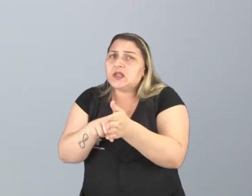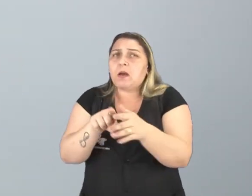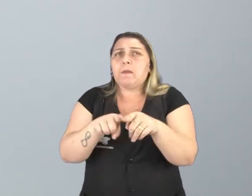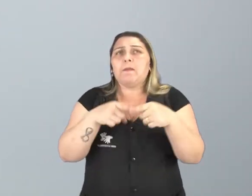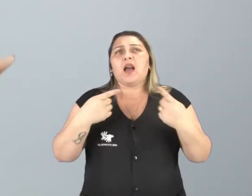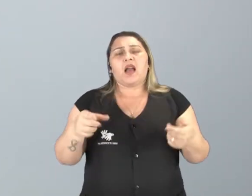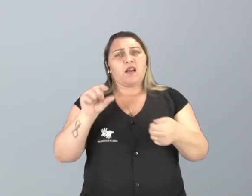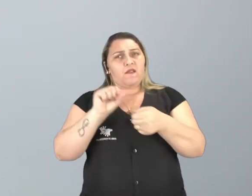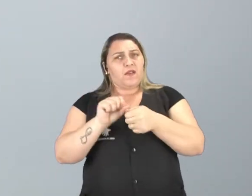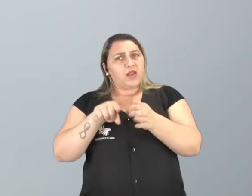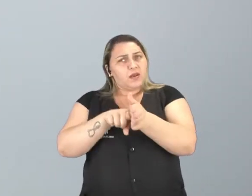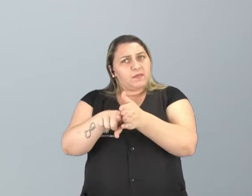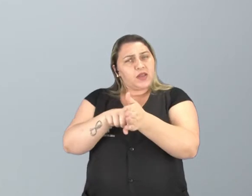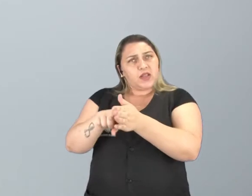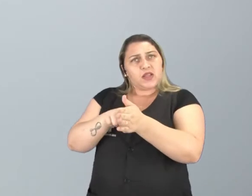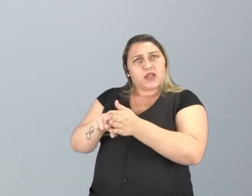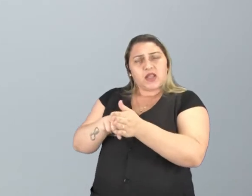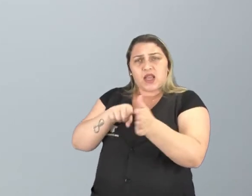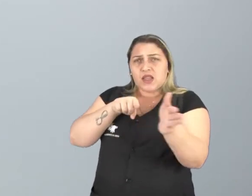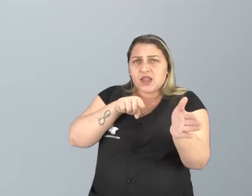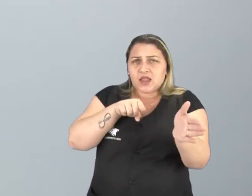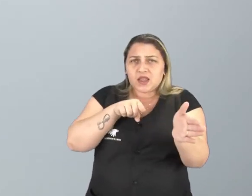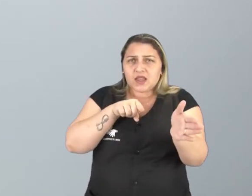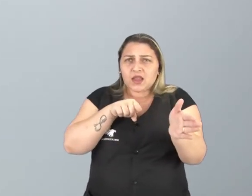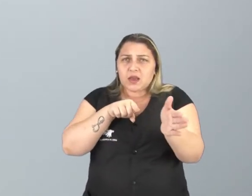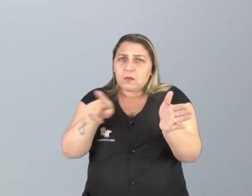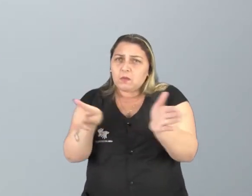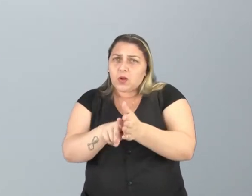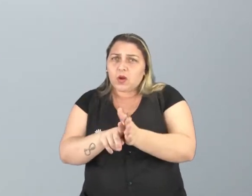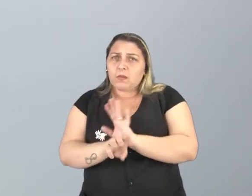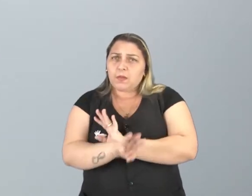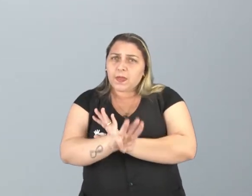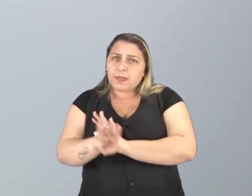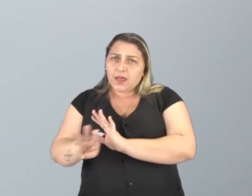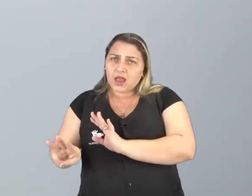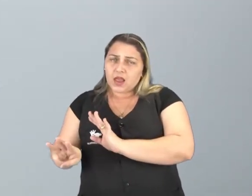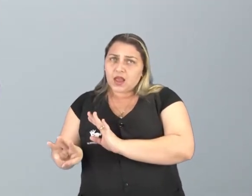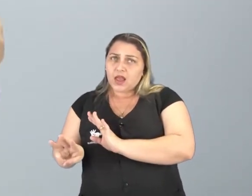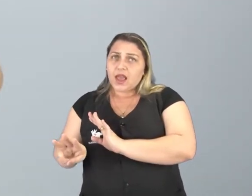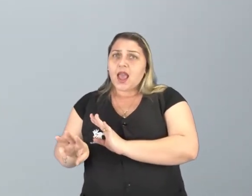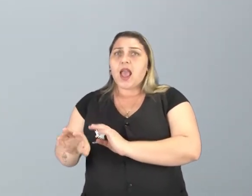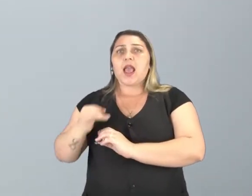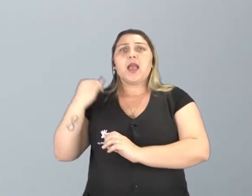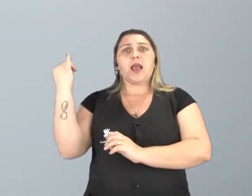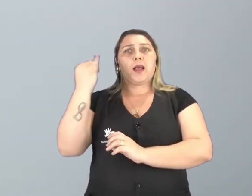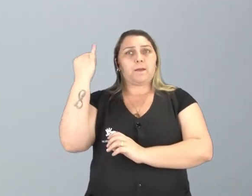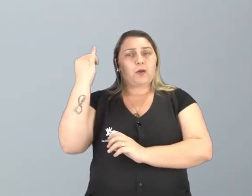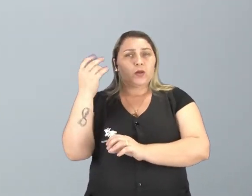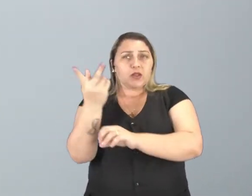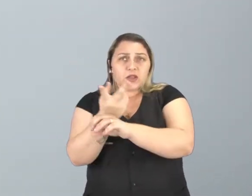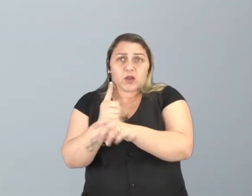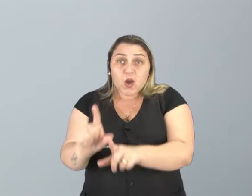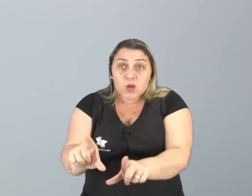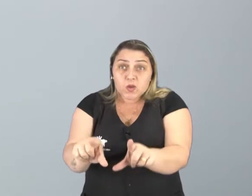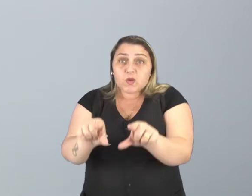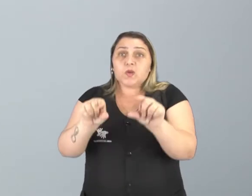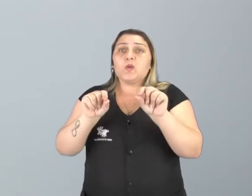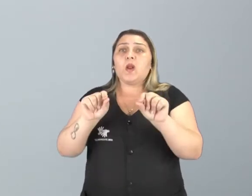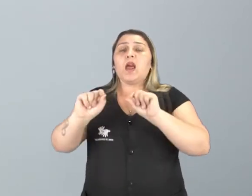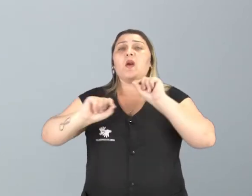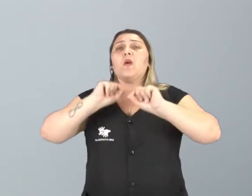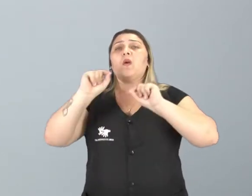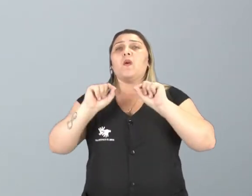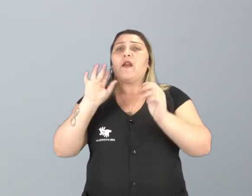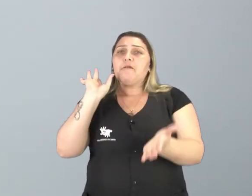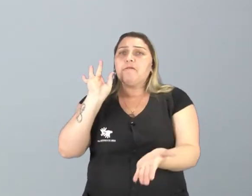pesquisa na internet? É importante você escolher meios que tenham fatos